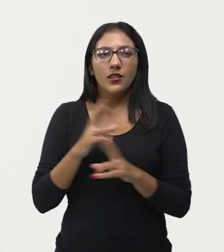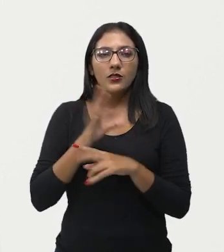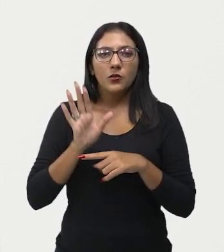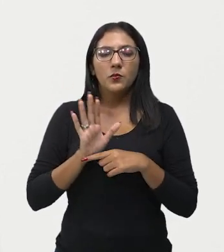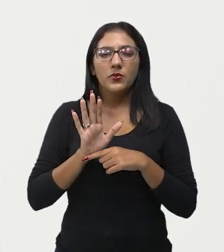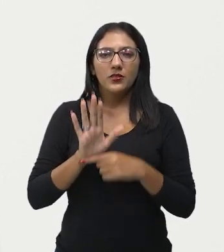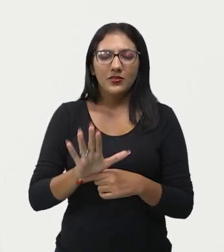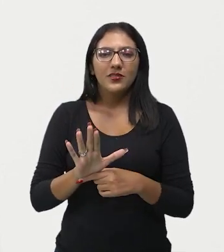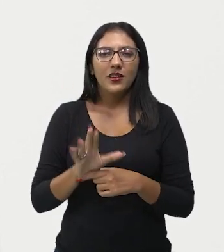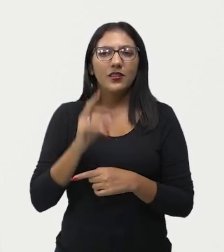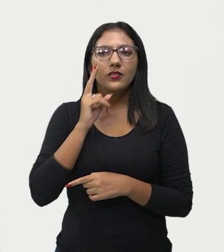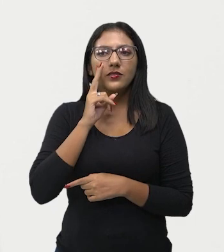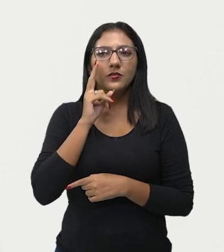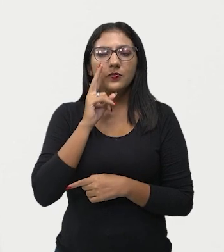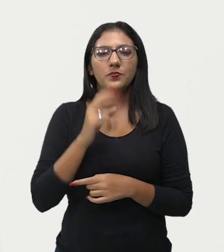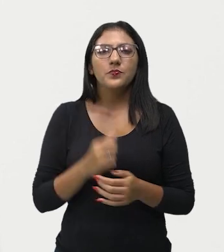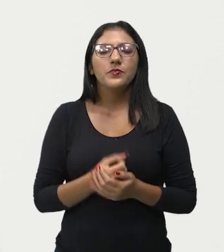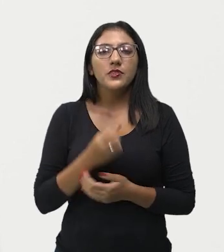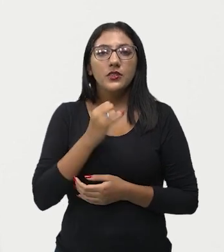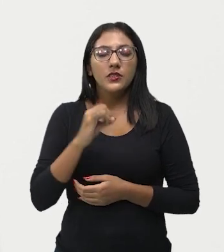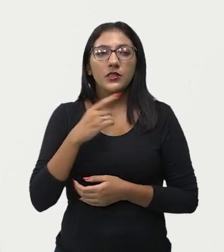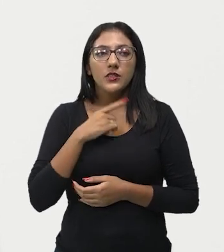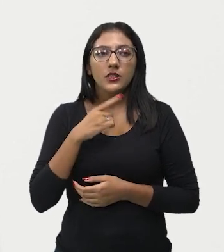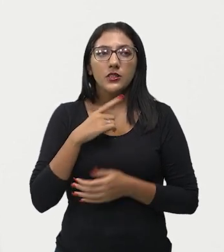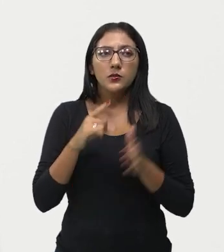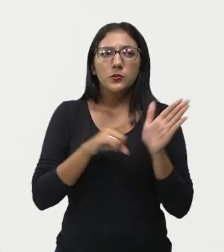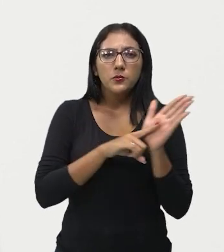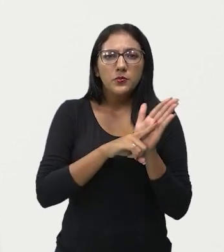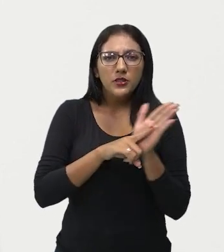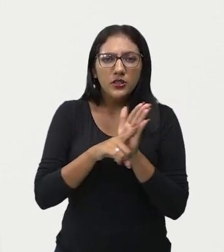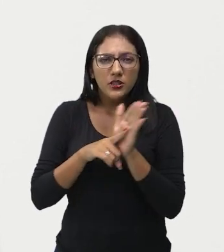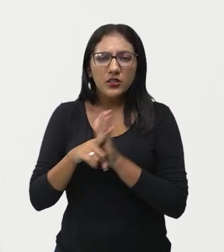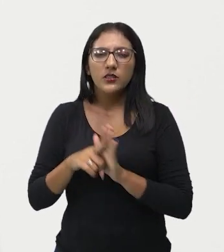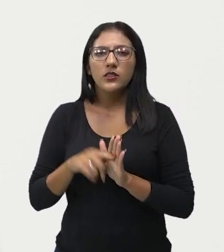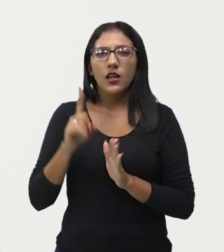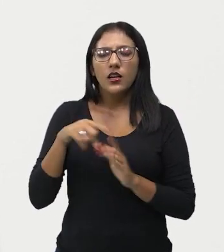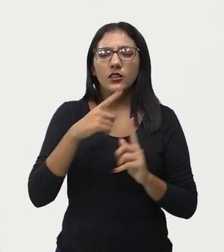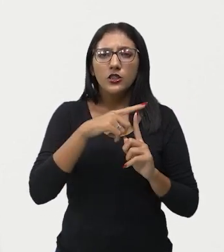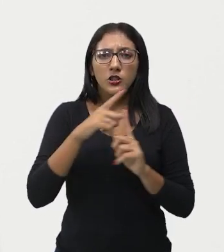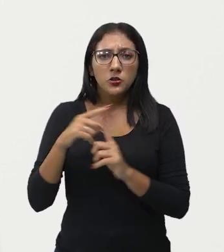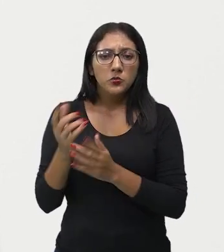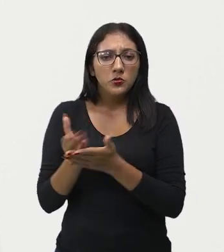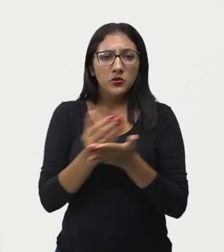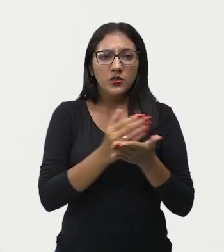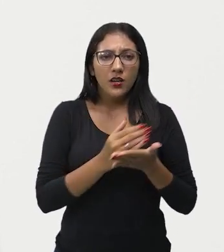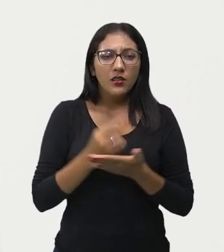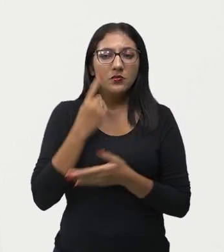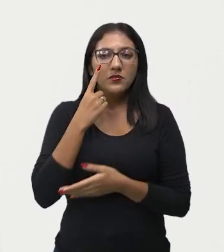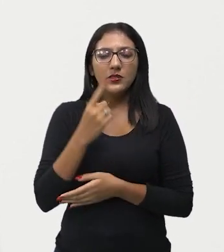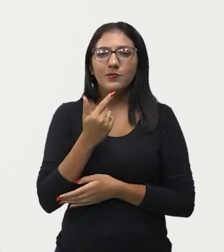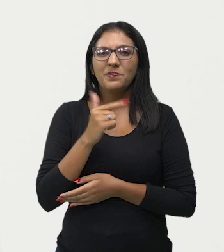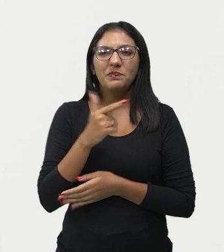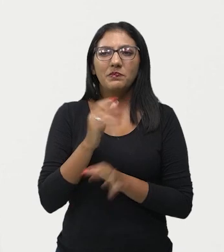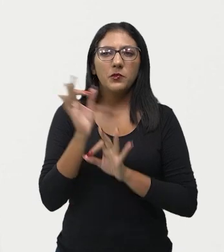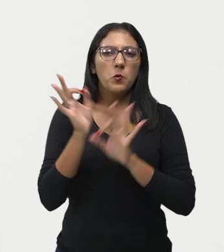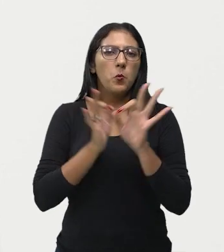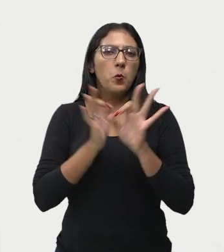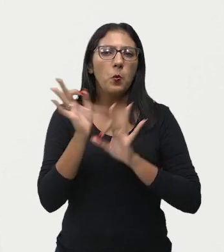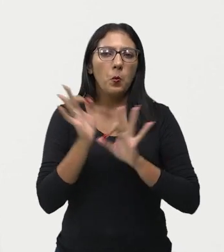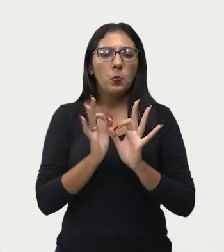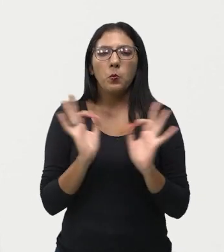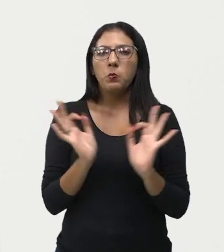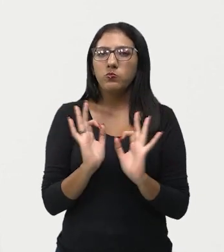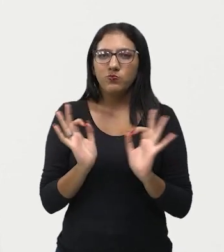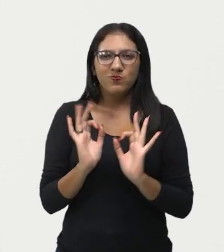o professor falou aqui para você, ó, que quando a gente faz uma pesquisa, esses dados, normalmente, eles não vêm já bem organizados,